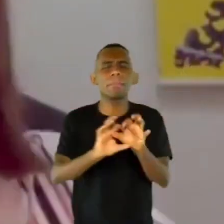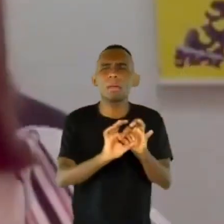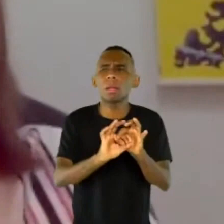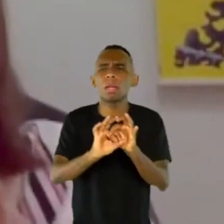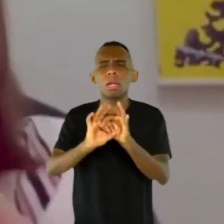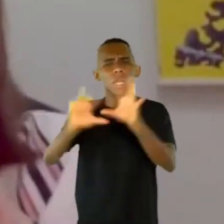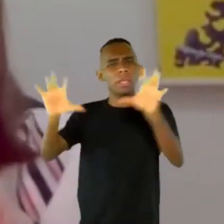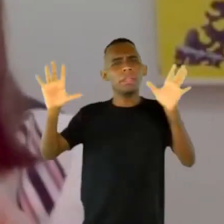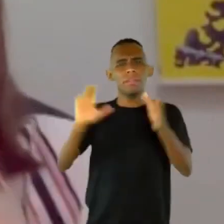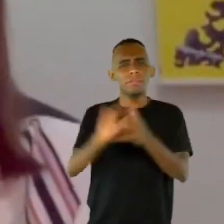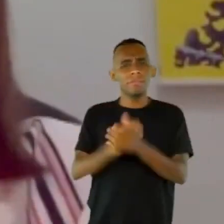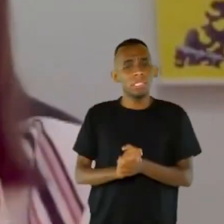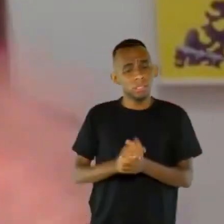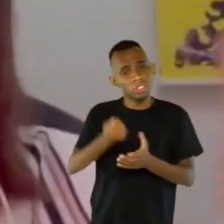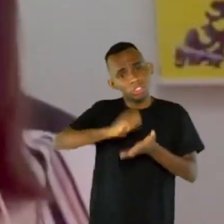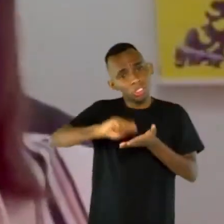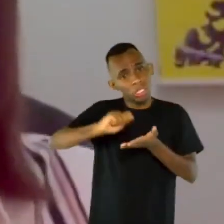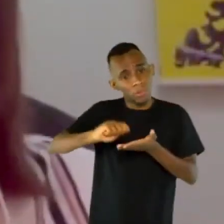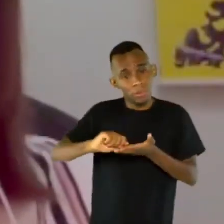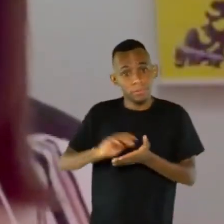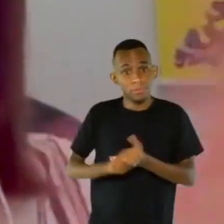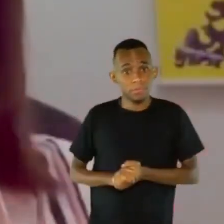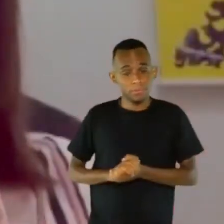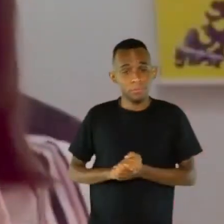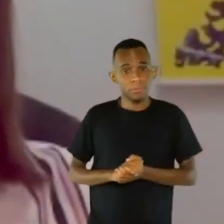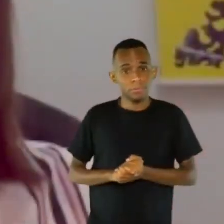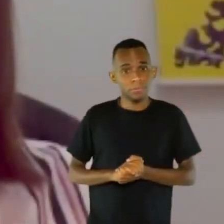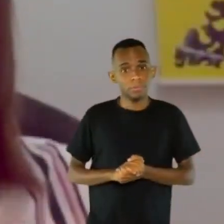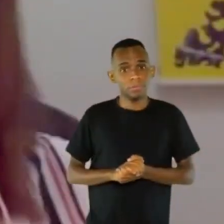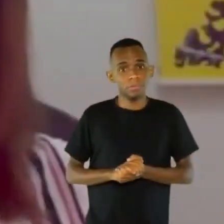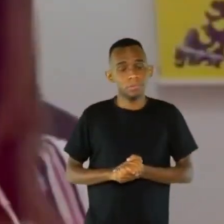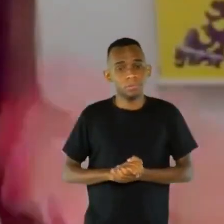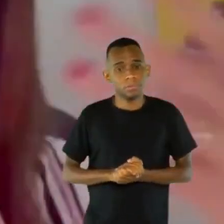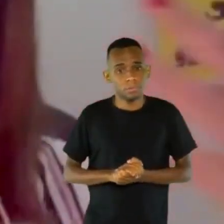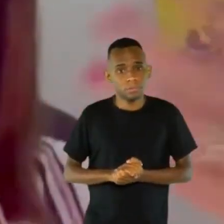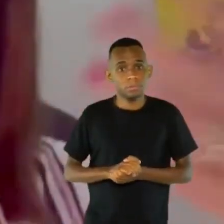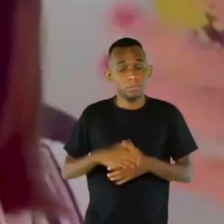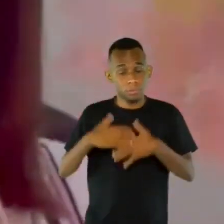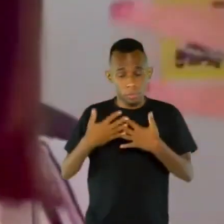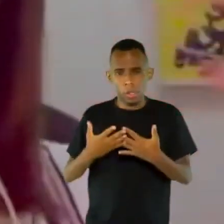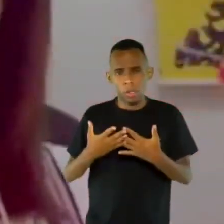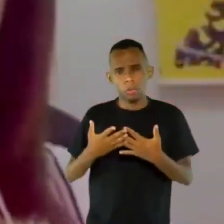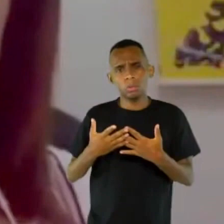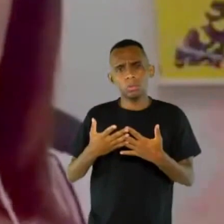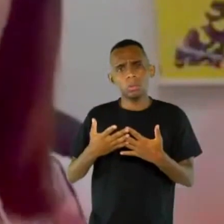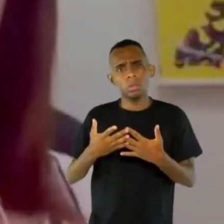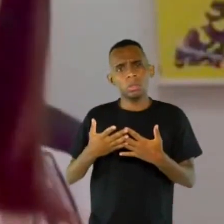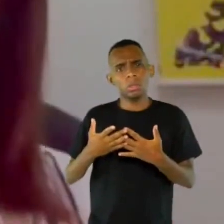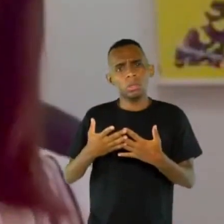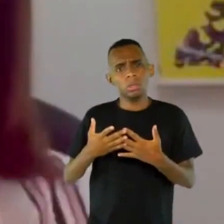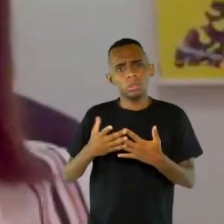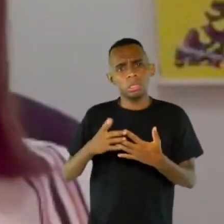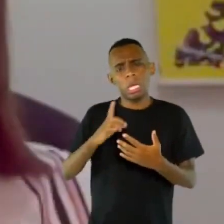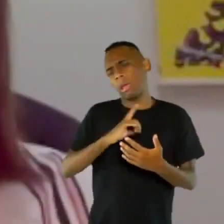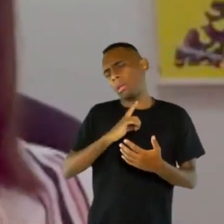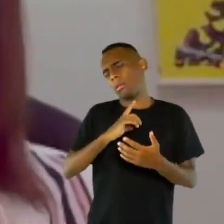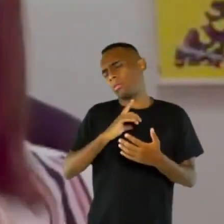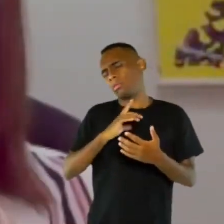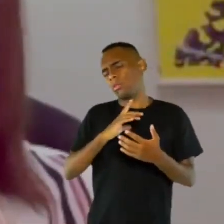Brodsky, que é sempre uma referência muito grande enquanto pensador estético para